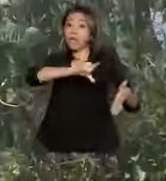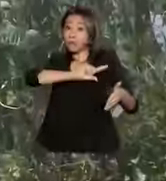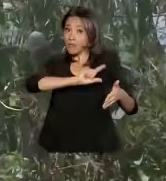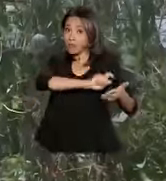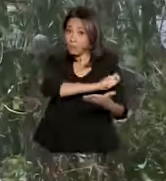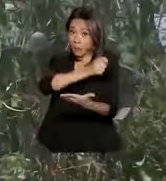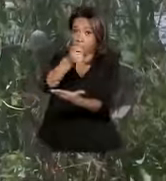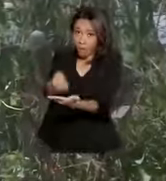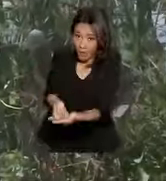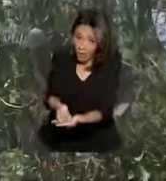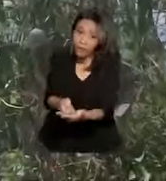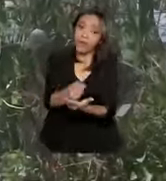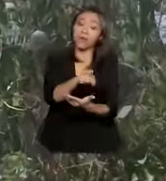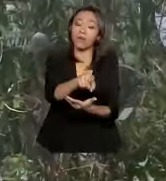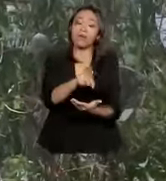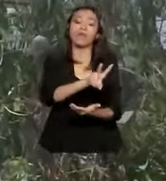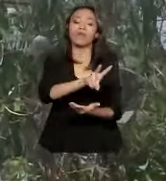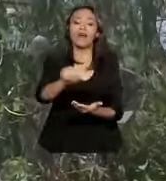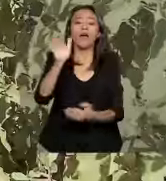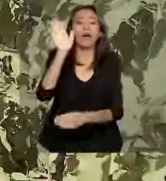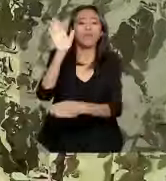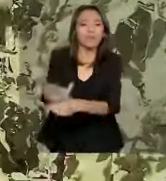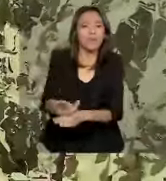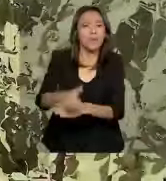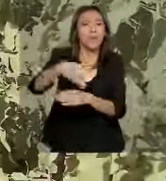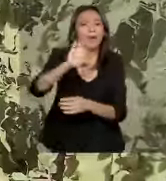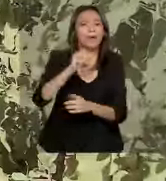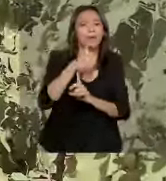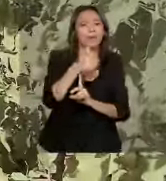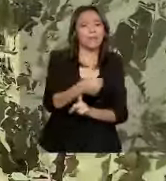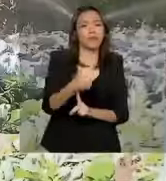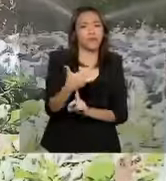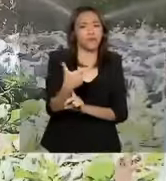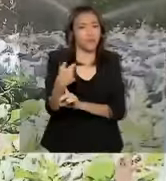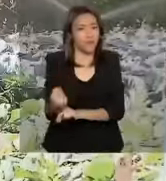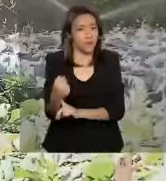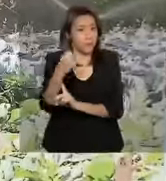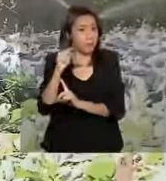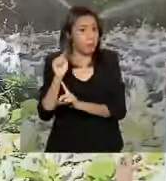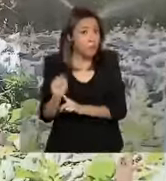Ministério da Agricultura libera novas linhas de crédito para o agricultor.